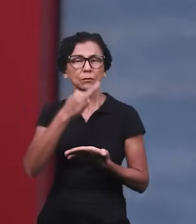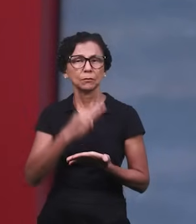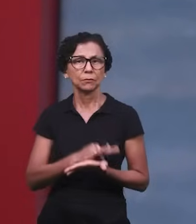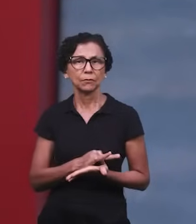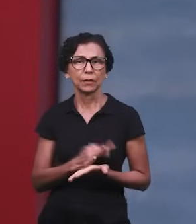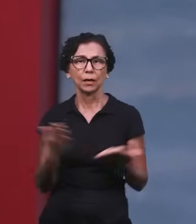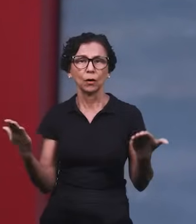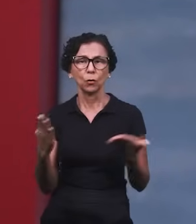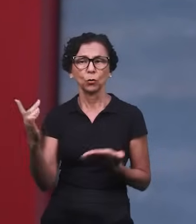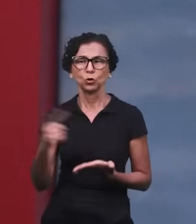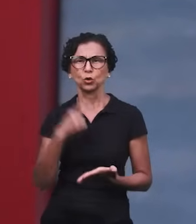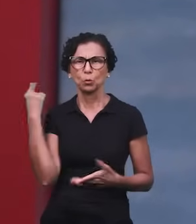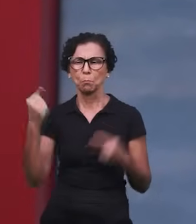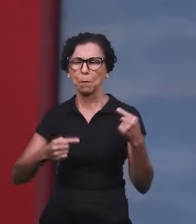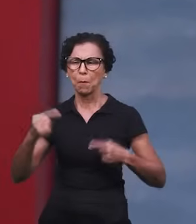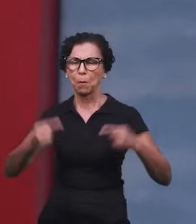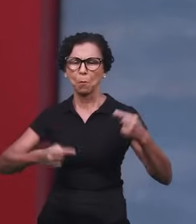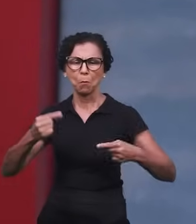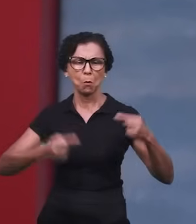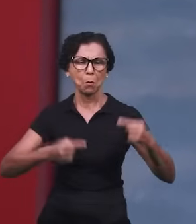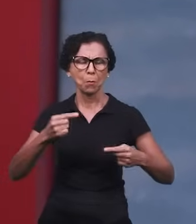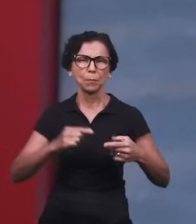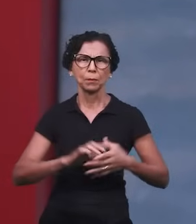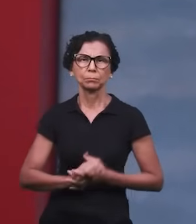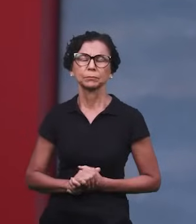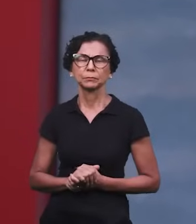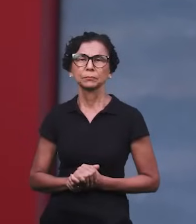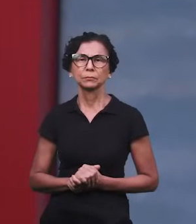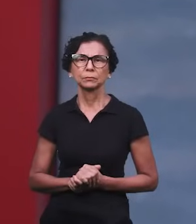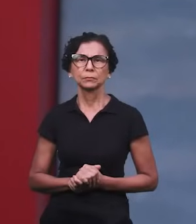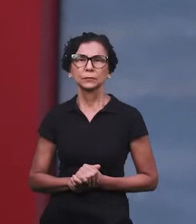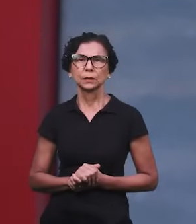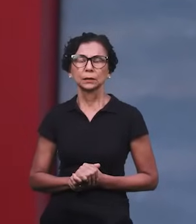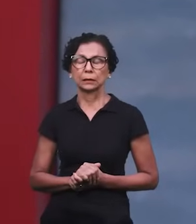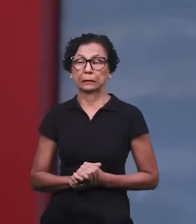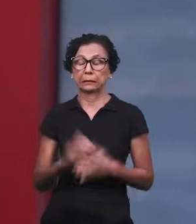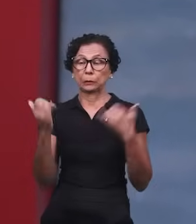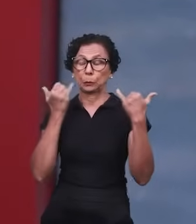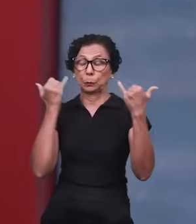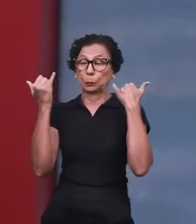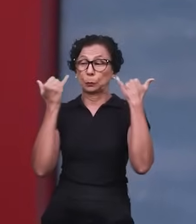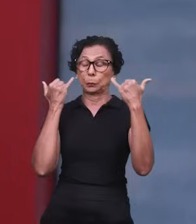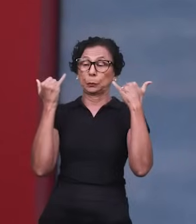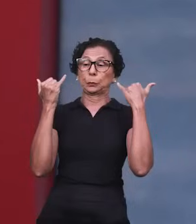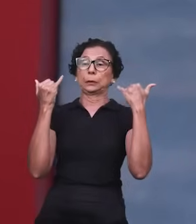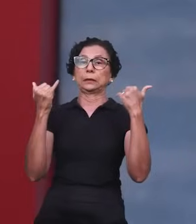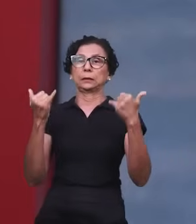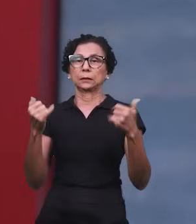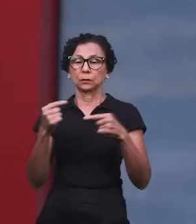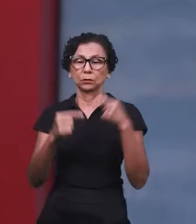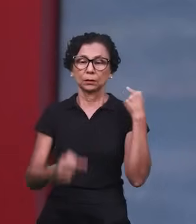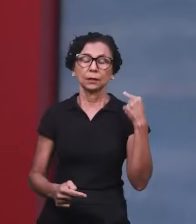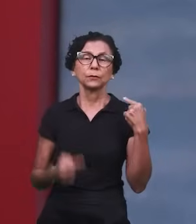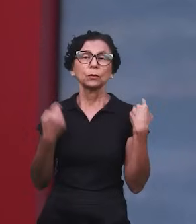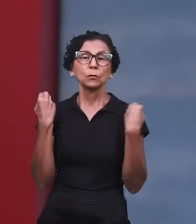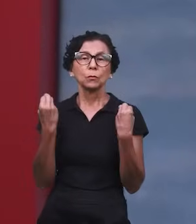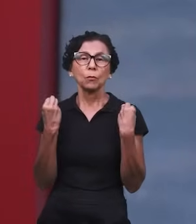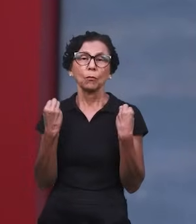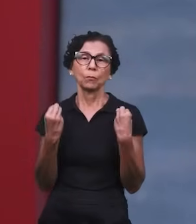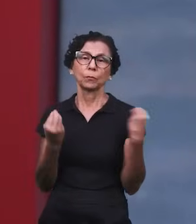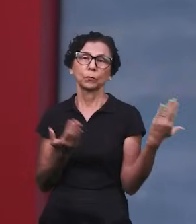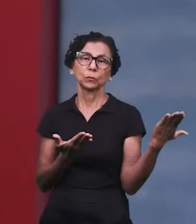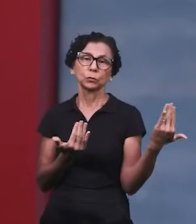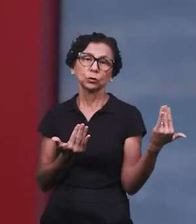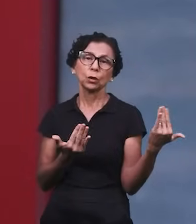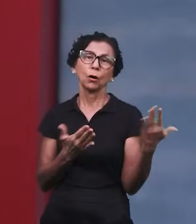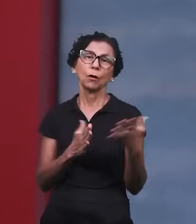hoje todos são bombardeados por tantas informações que o desafio é permanente. Como é que o jovem hoje